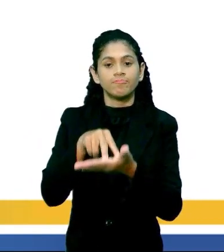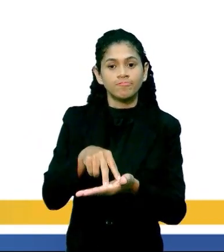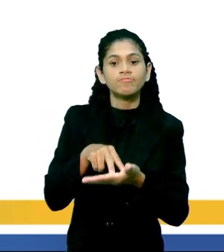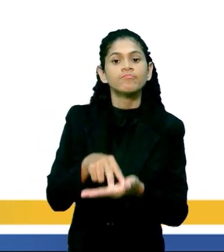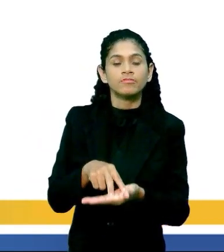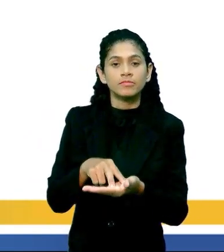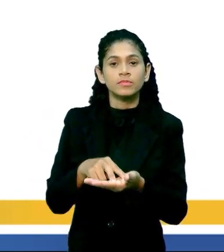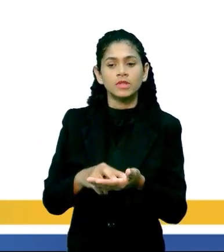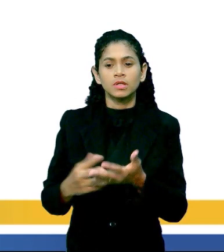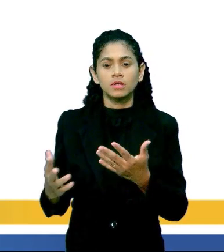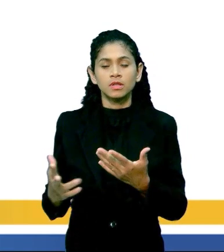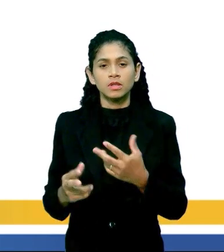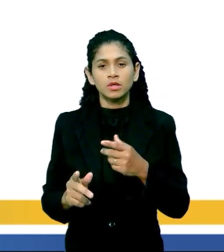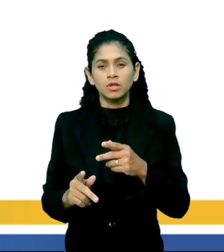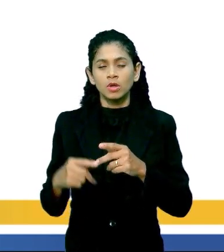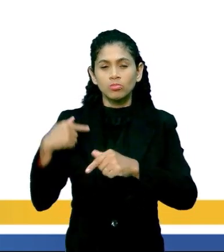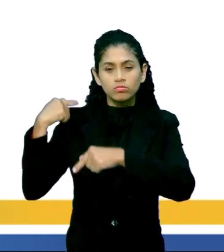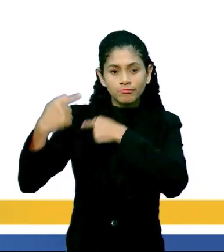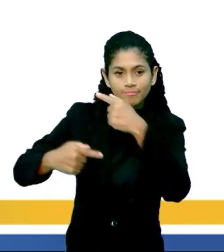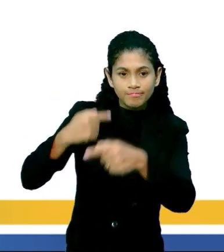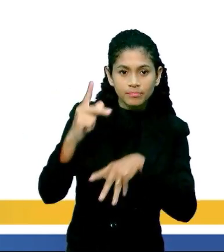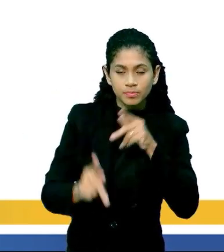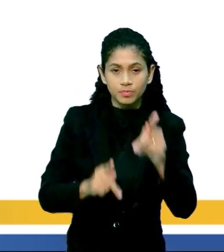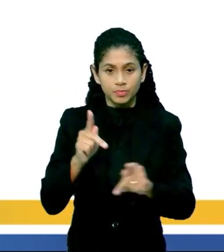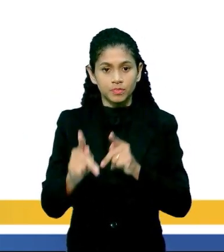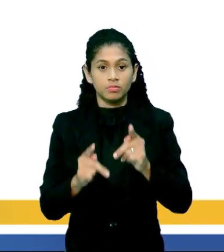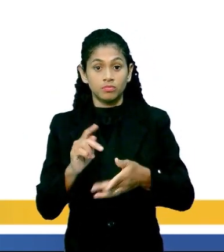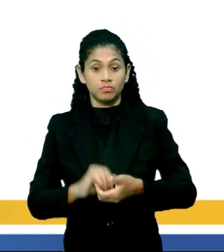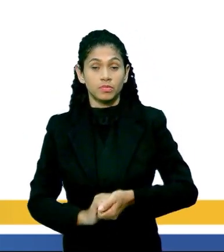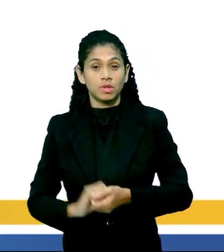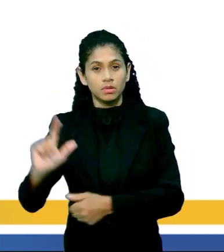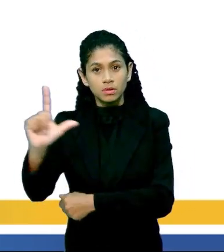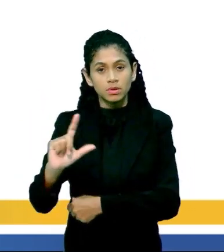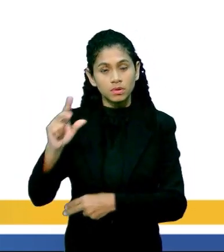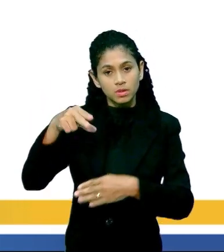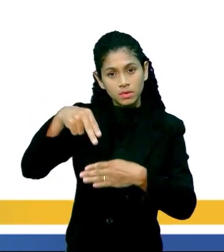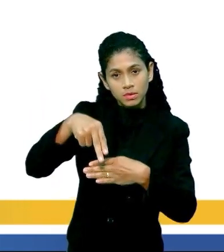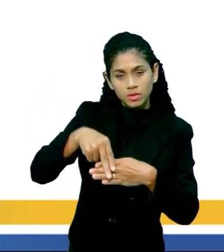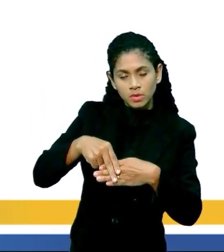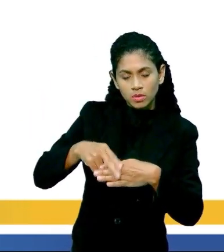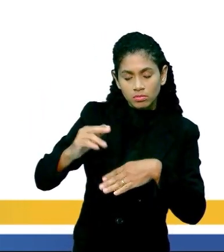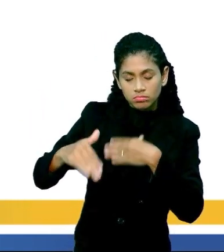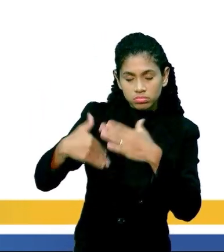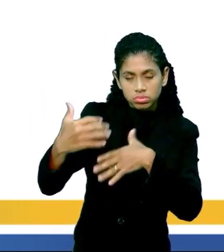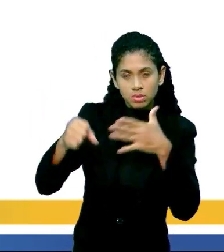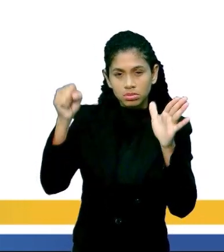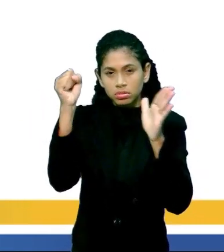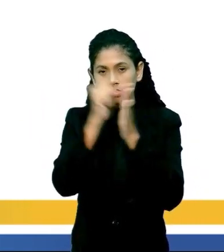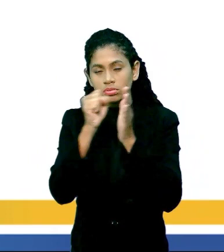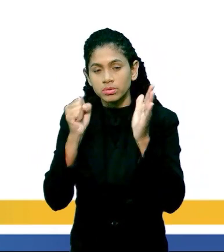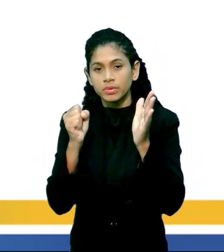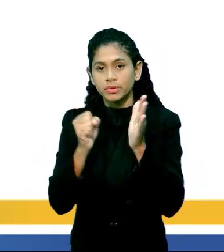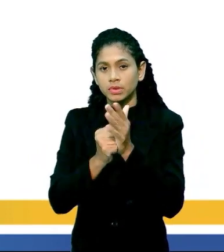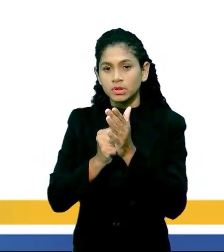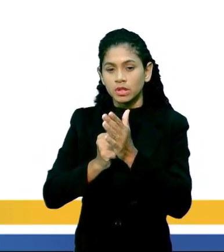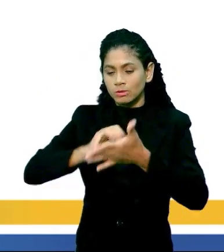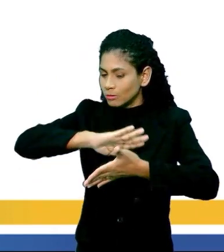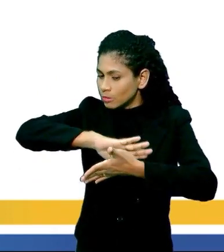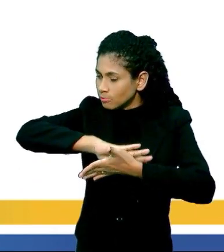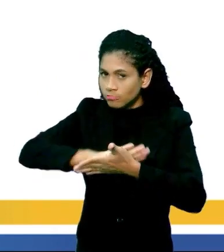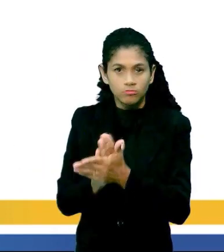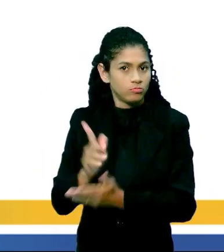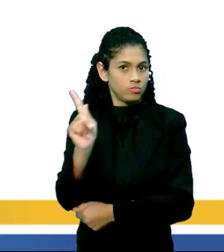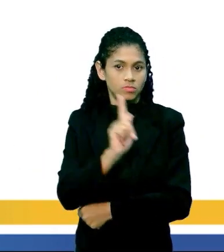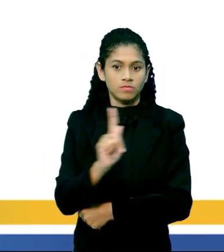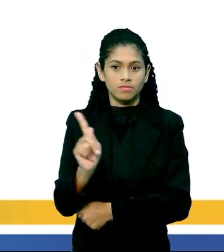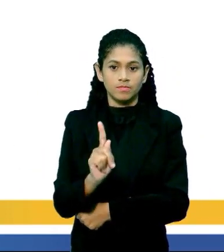popular. É a literatura de cordel que atravessa os séculos sem ser destruídas pela avalanche